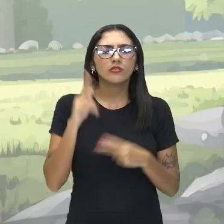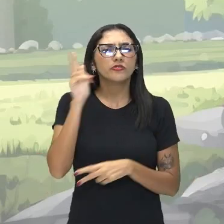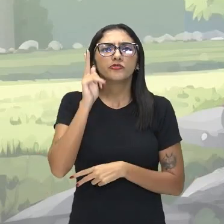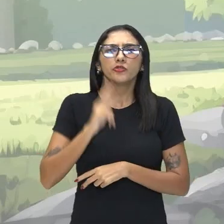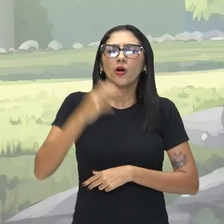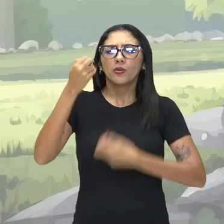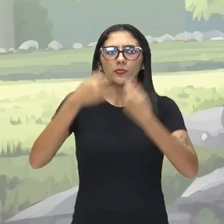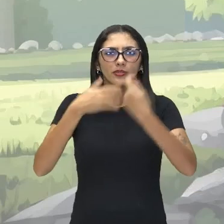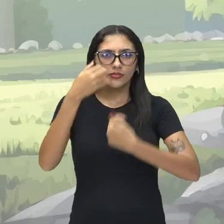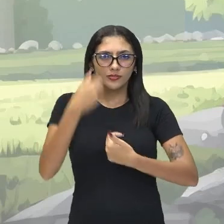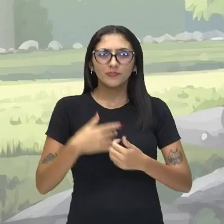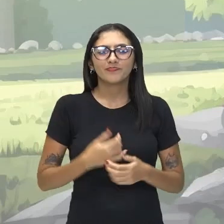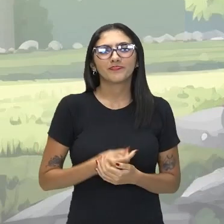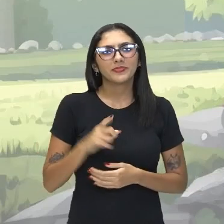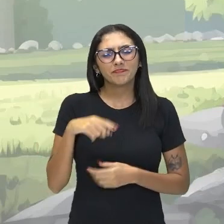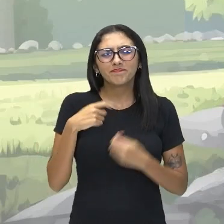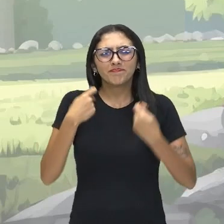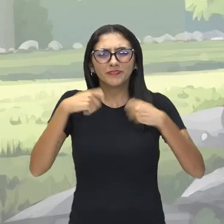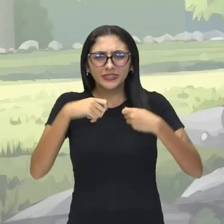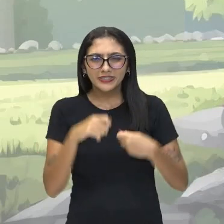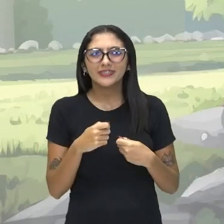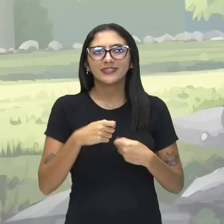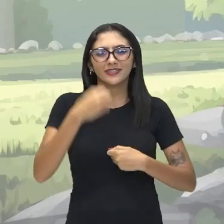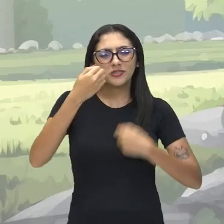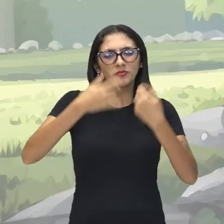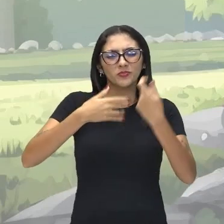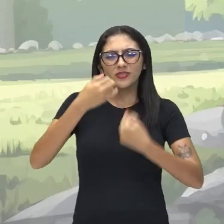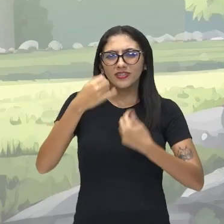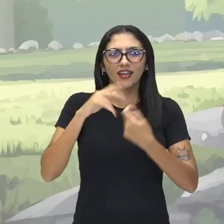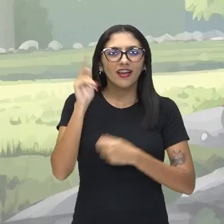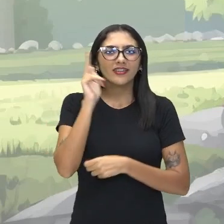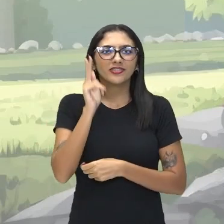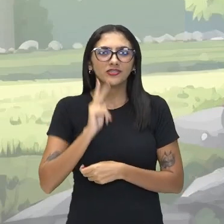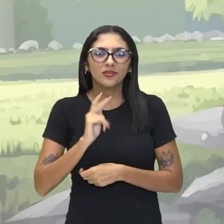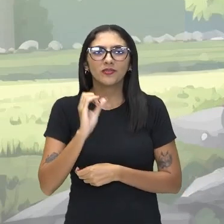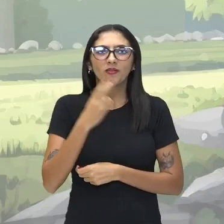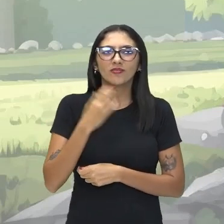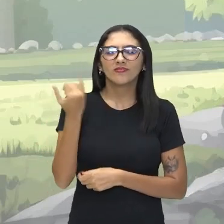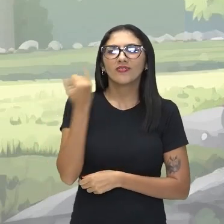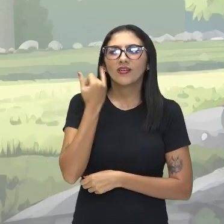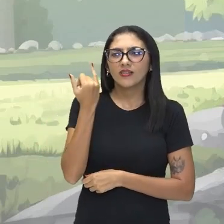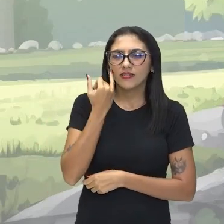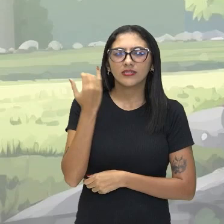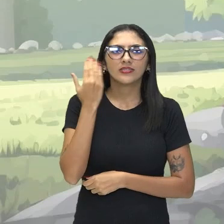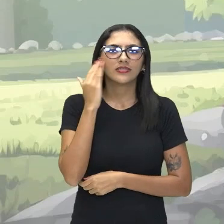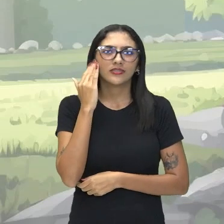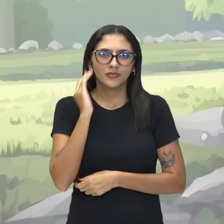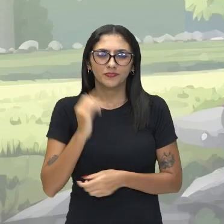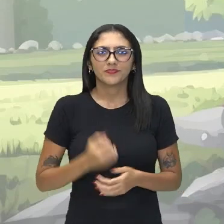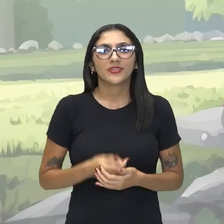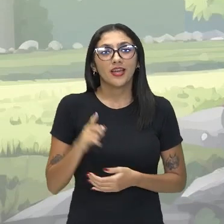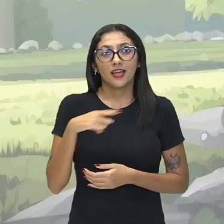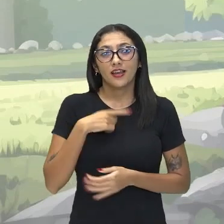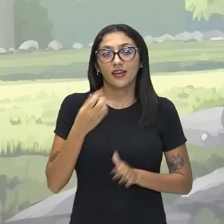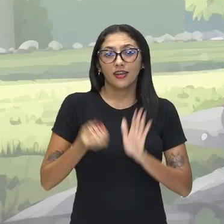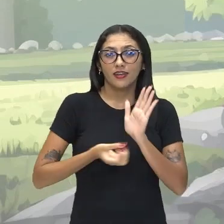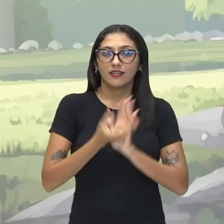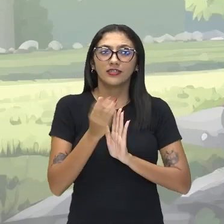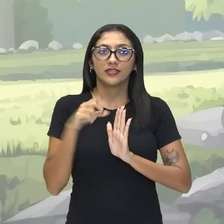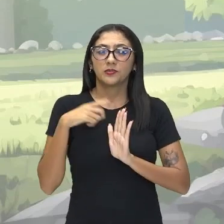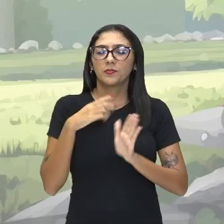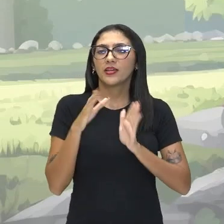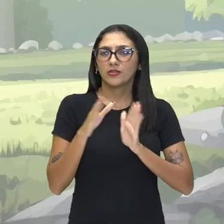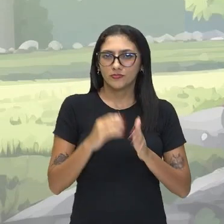ele nasce aí dessa necessidade de se contar e de ouvir, né? Ele vai surgir nesse momento em que você